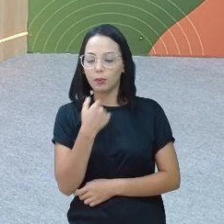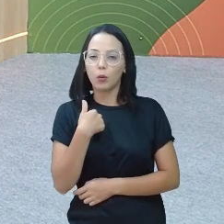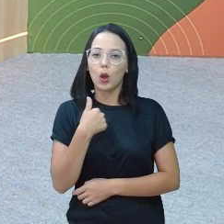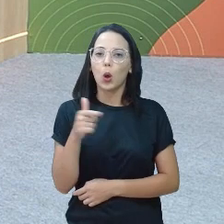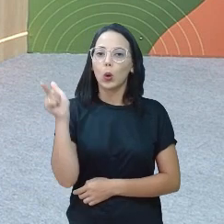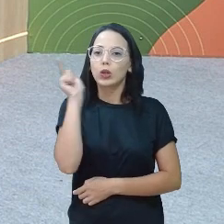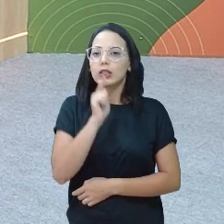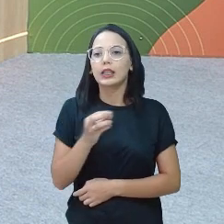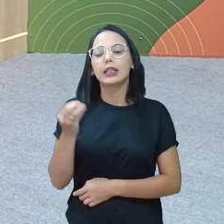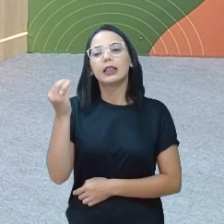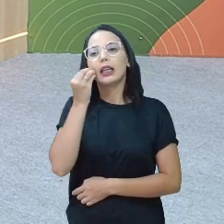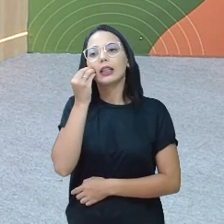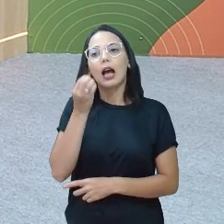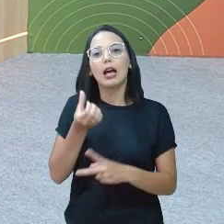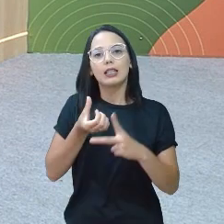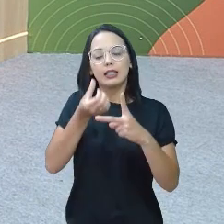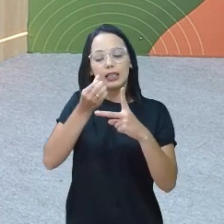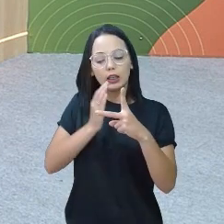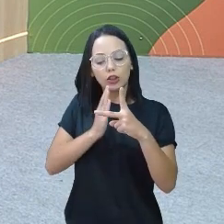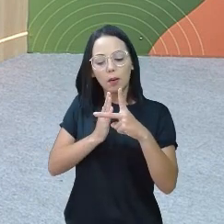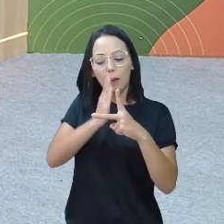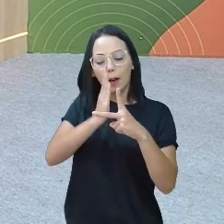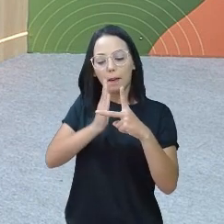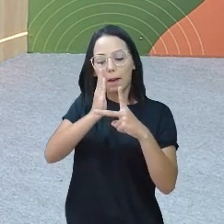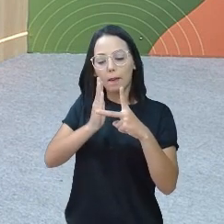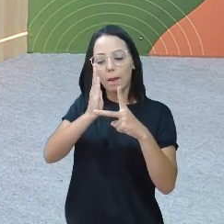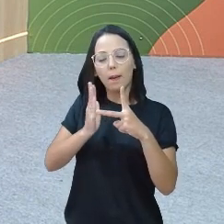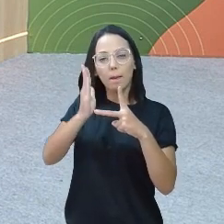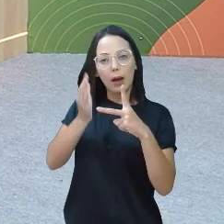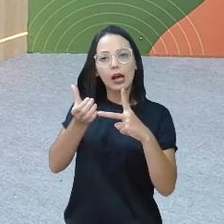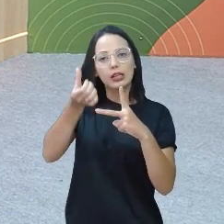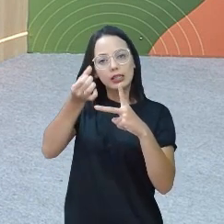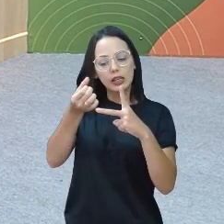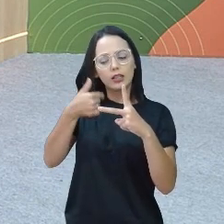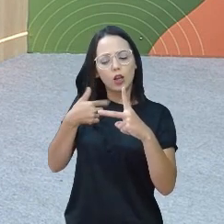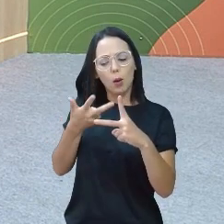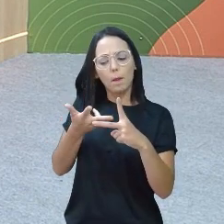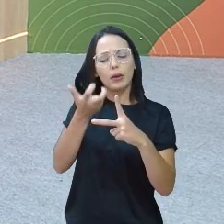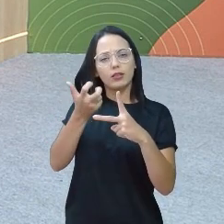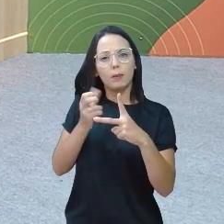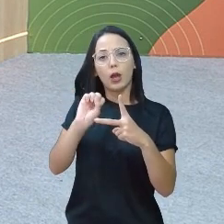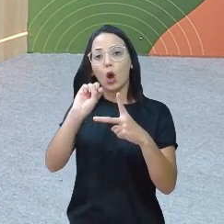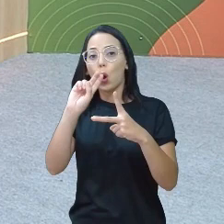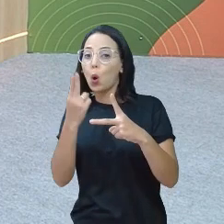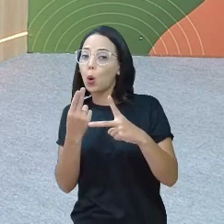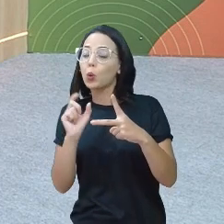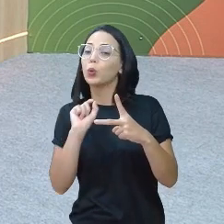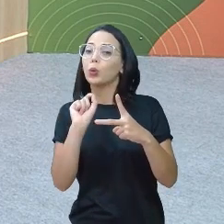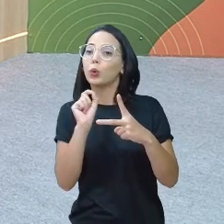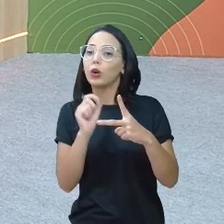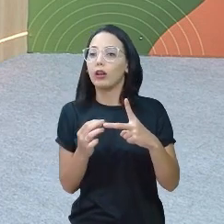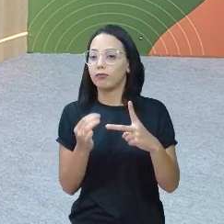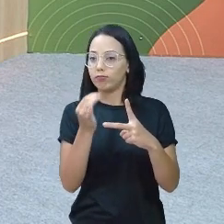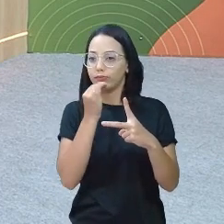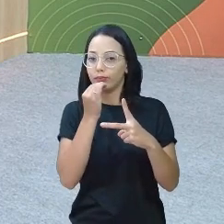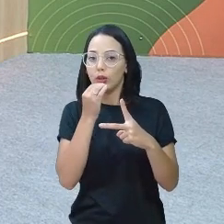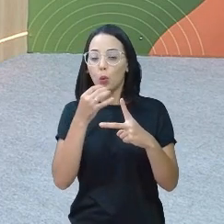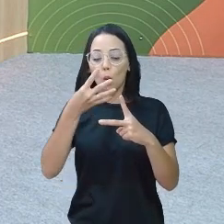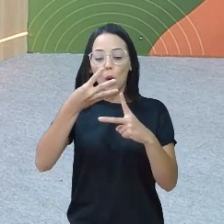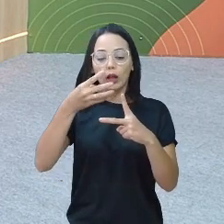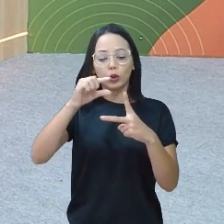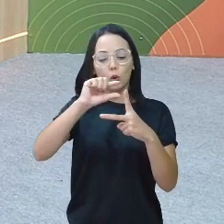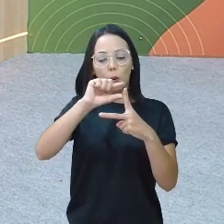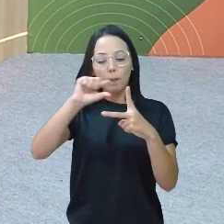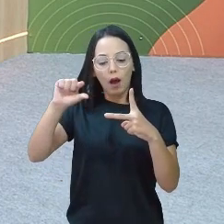conseguir fazer 6 colunas com 4 linhas, eu posso ter essa percepção, essa ótica, né? Ou eu posso olhar 4